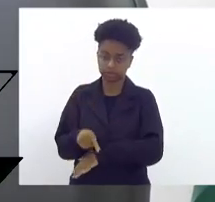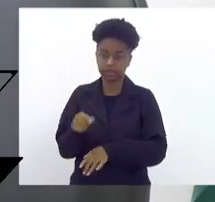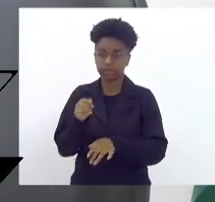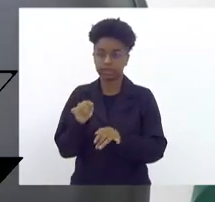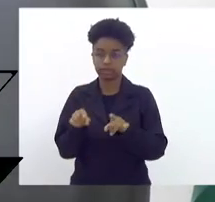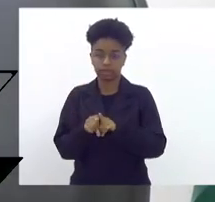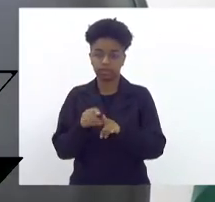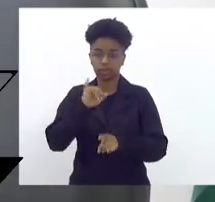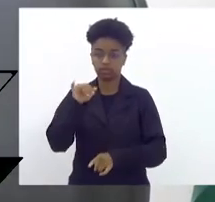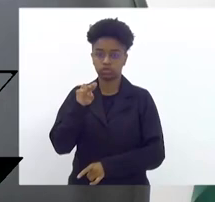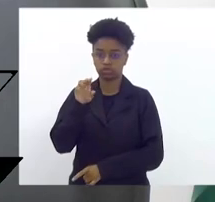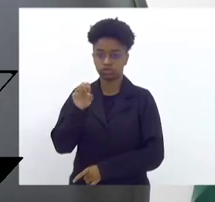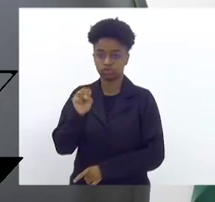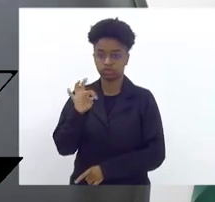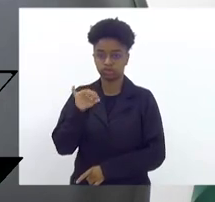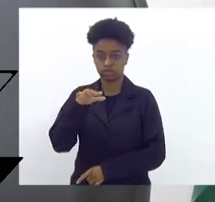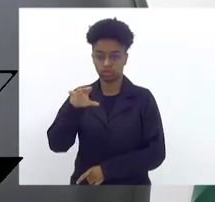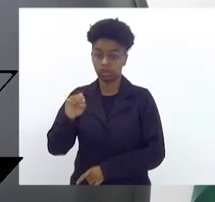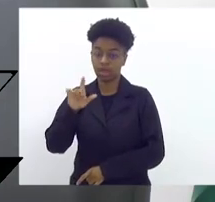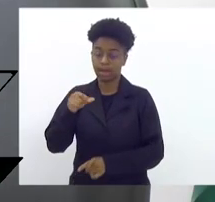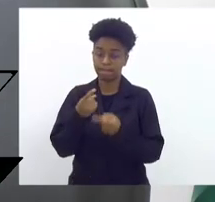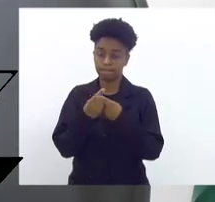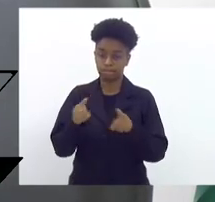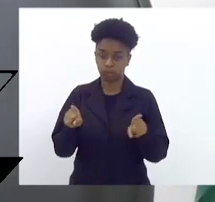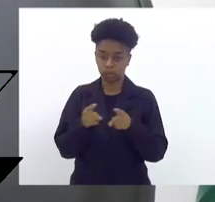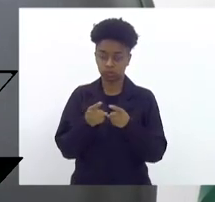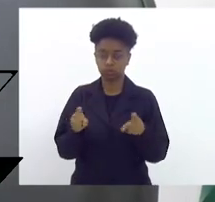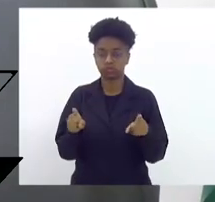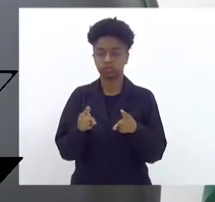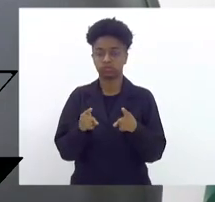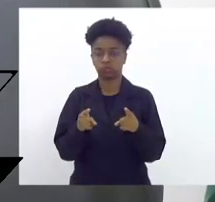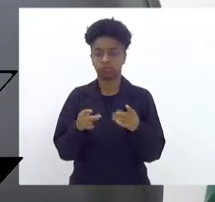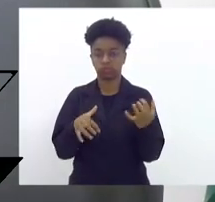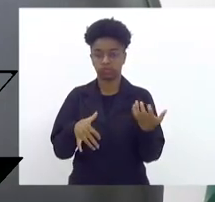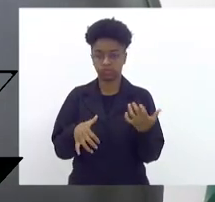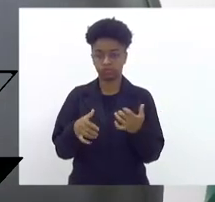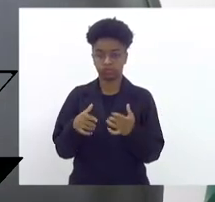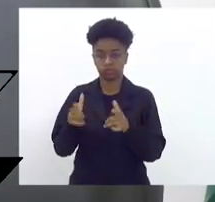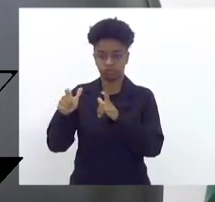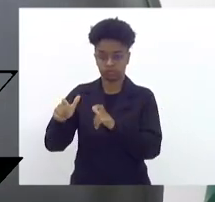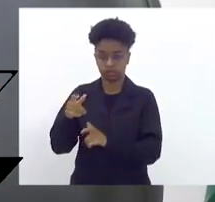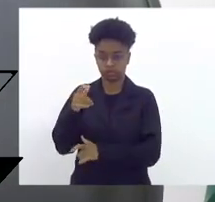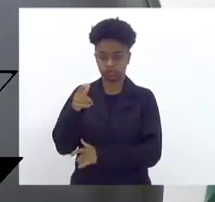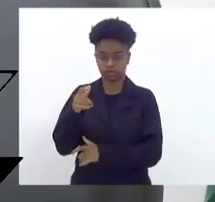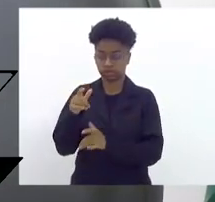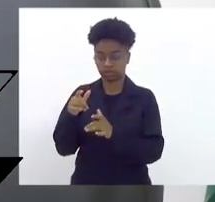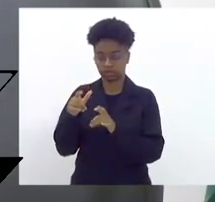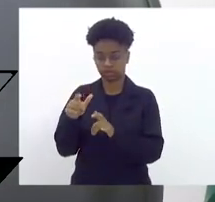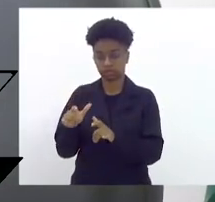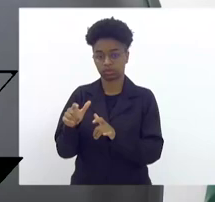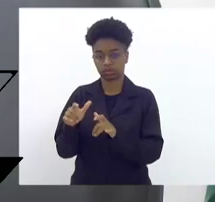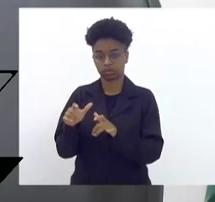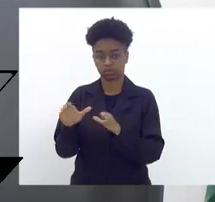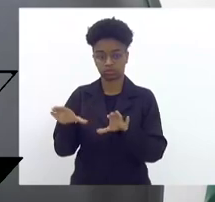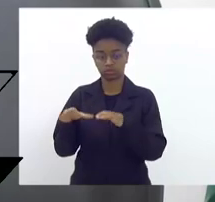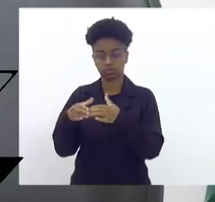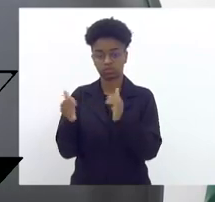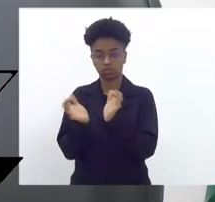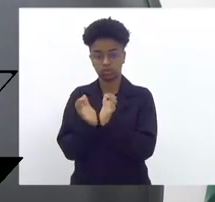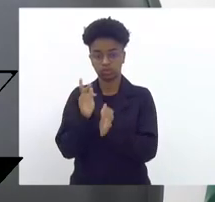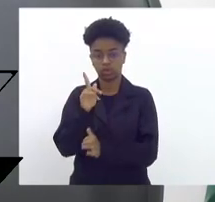do Justino que é o músico da grota da orquestra Da Grota que foi preso